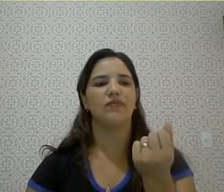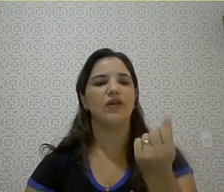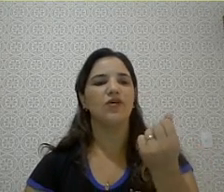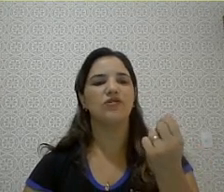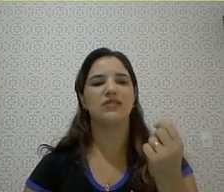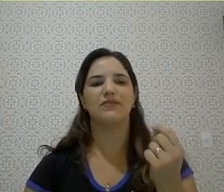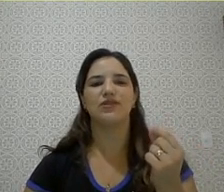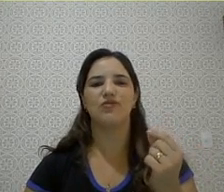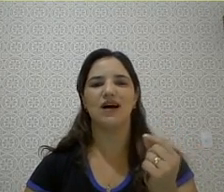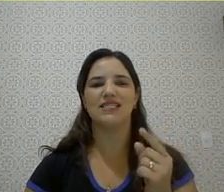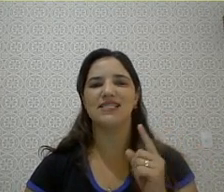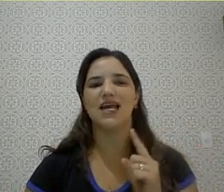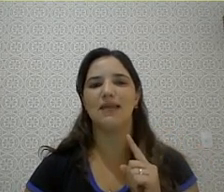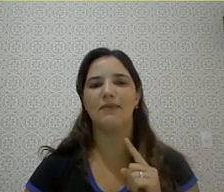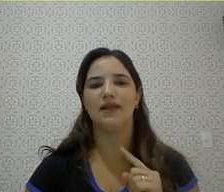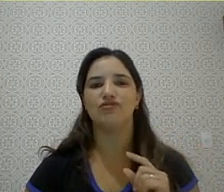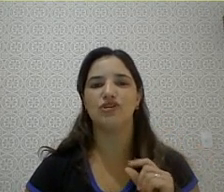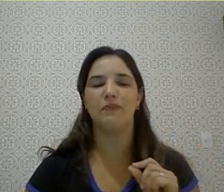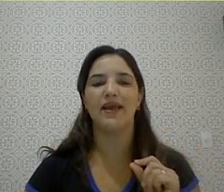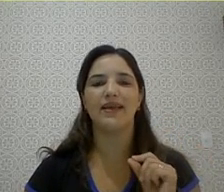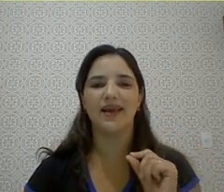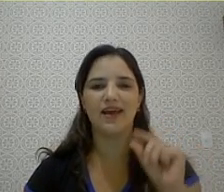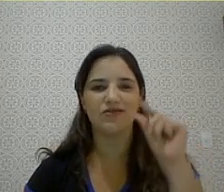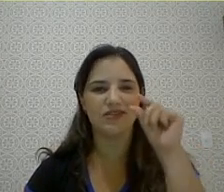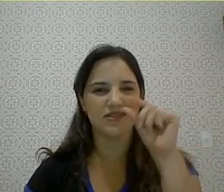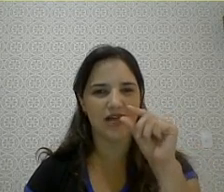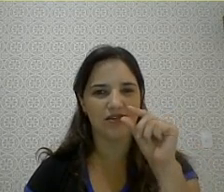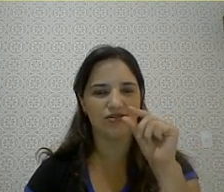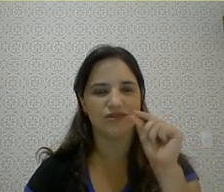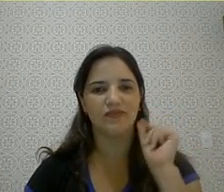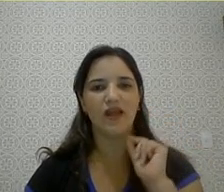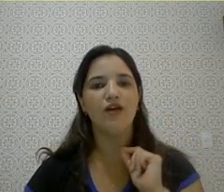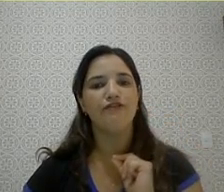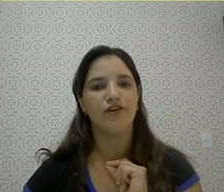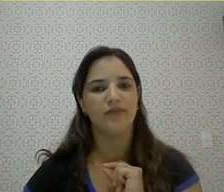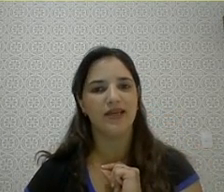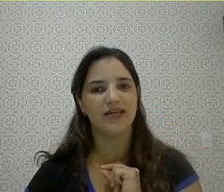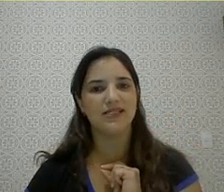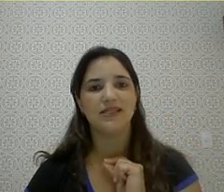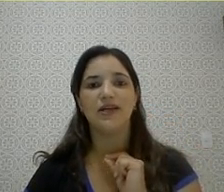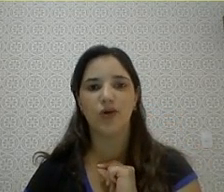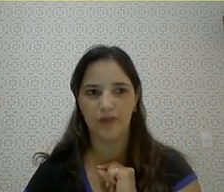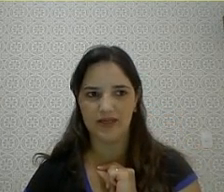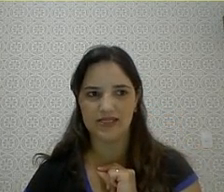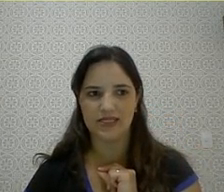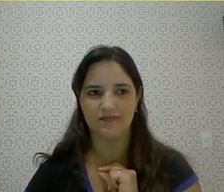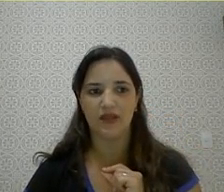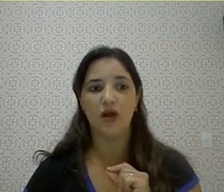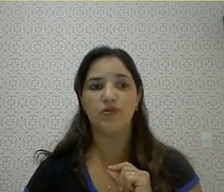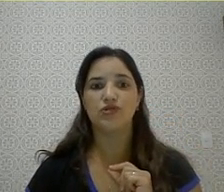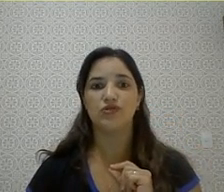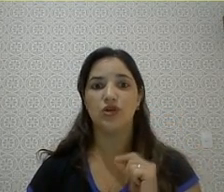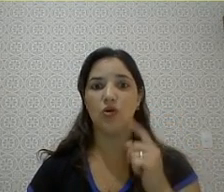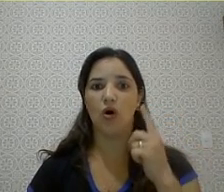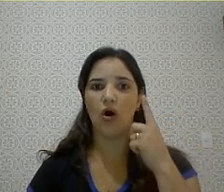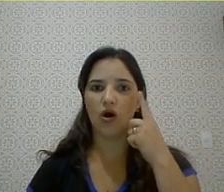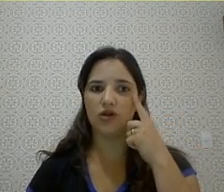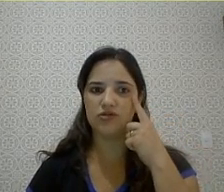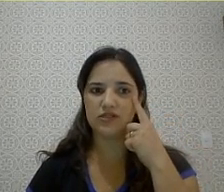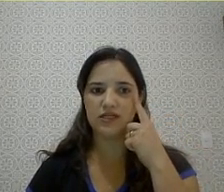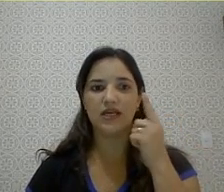Olhem só. Os tamanduás se alimentam de pequenos insetos, formigas e cupins.